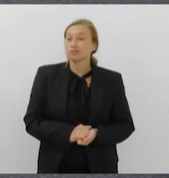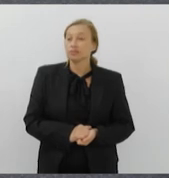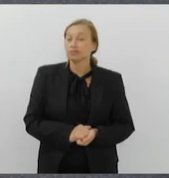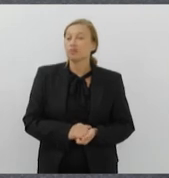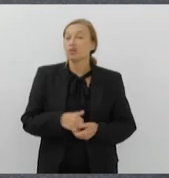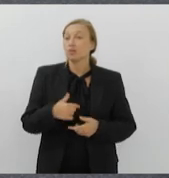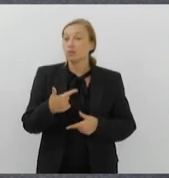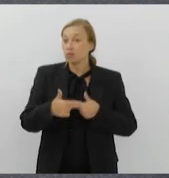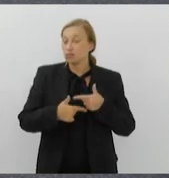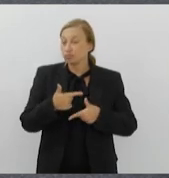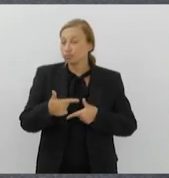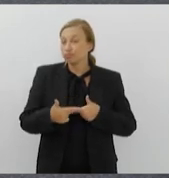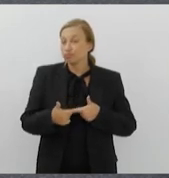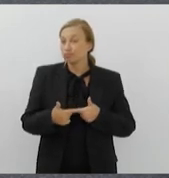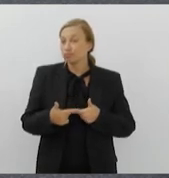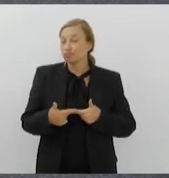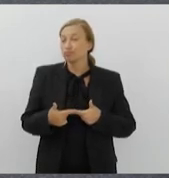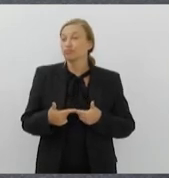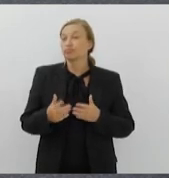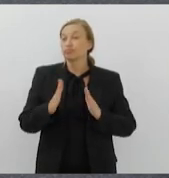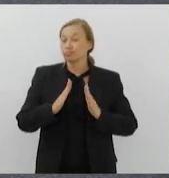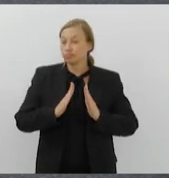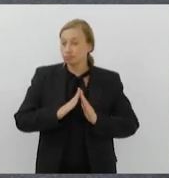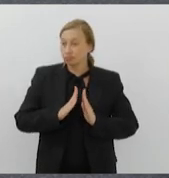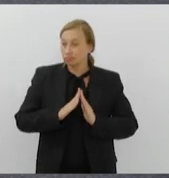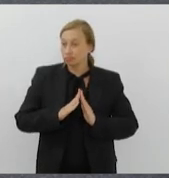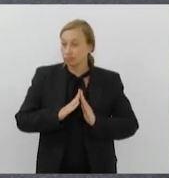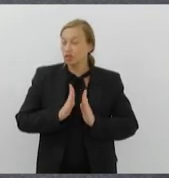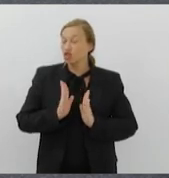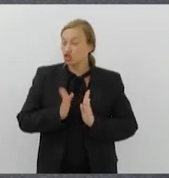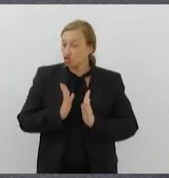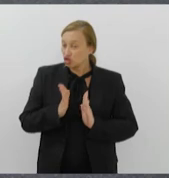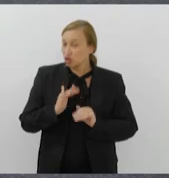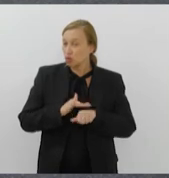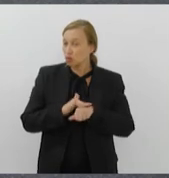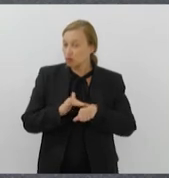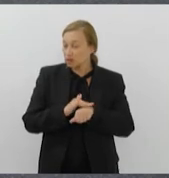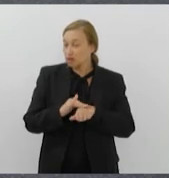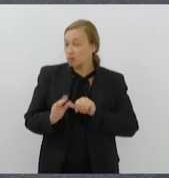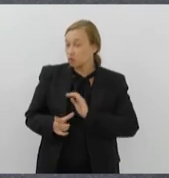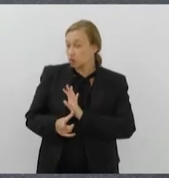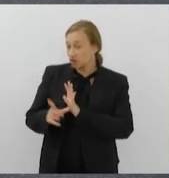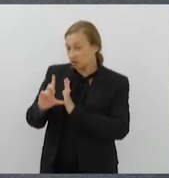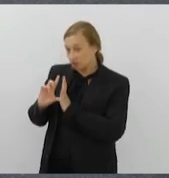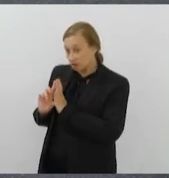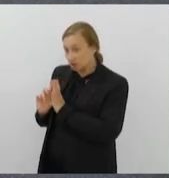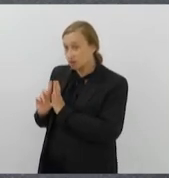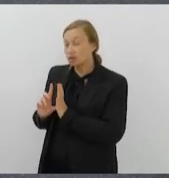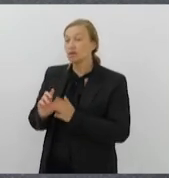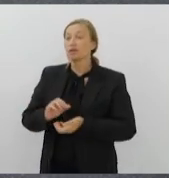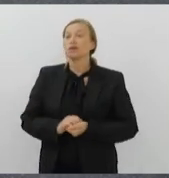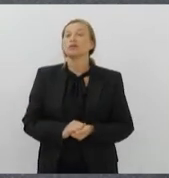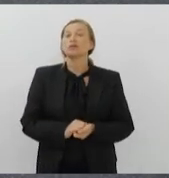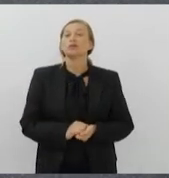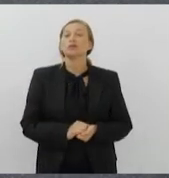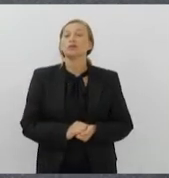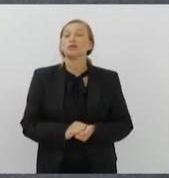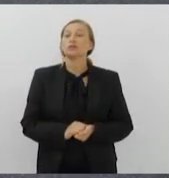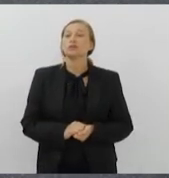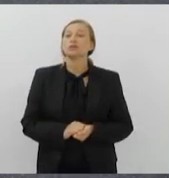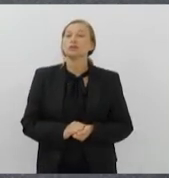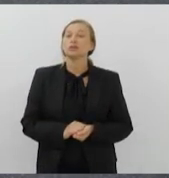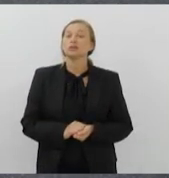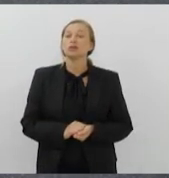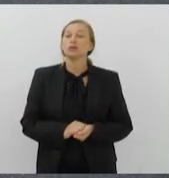dessa casa. Eu, conforme já conversamos anteriormente, venho,